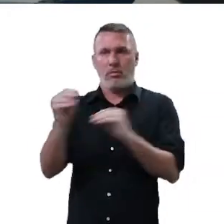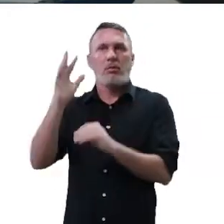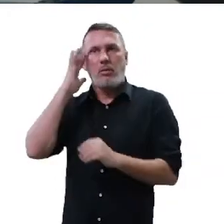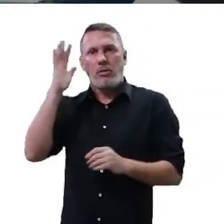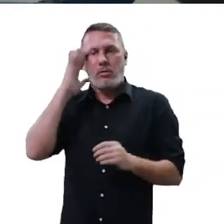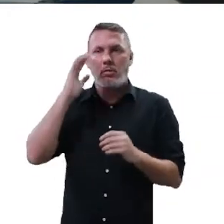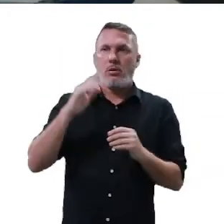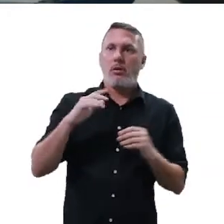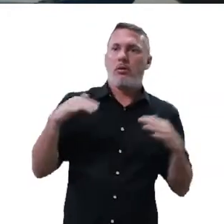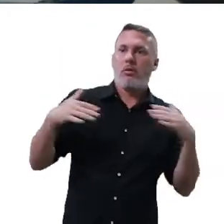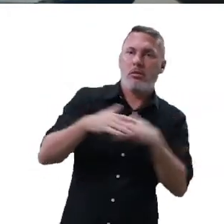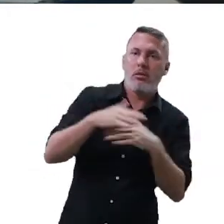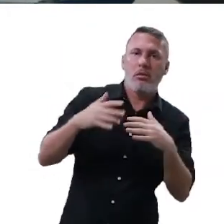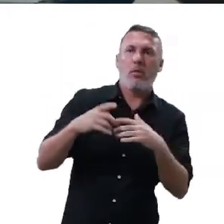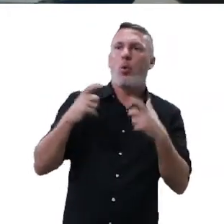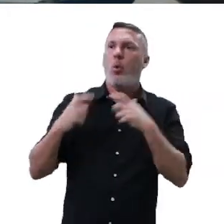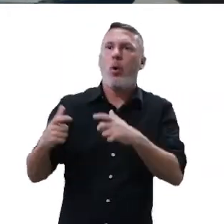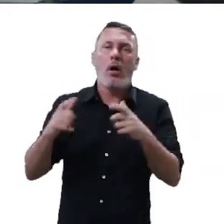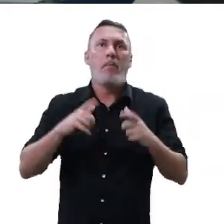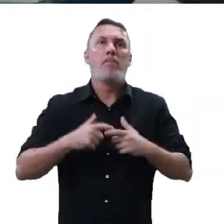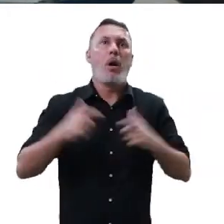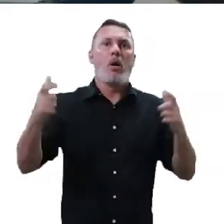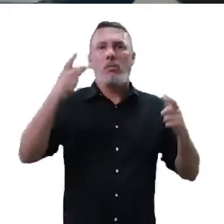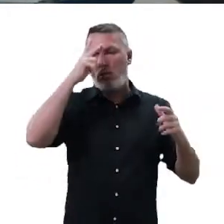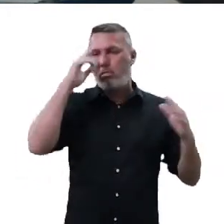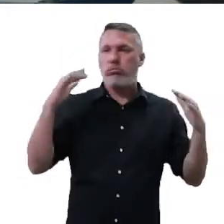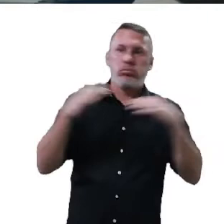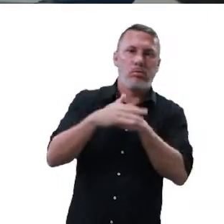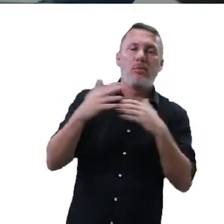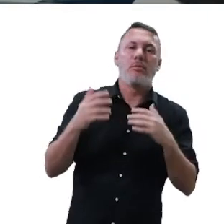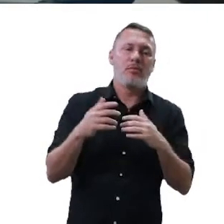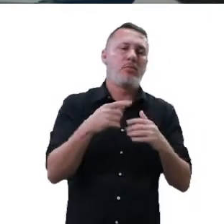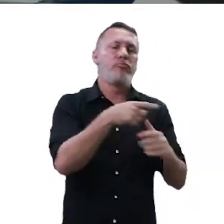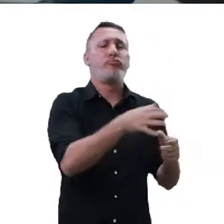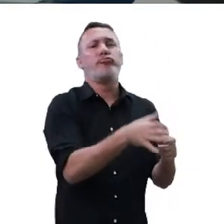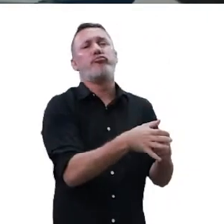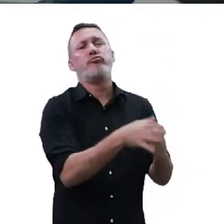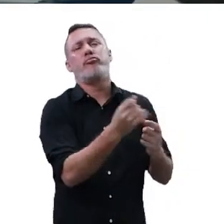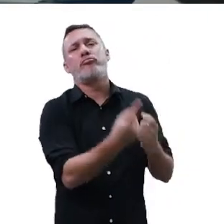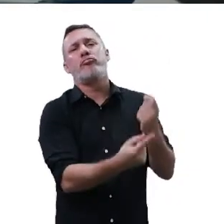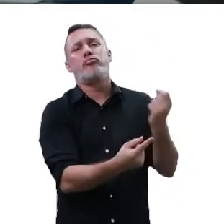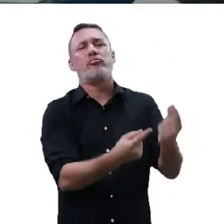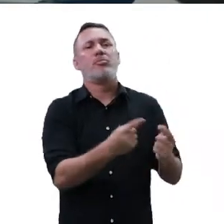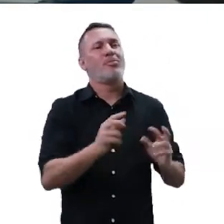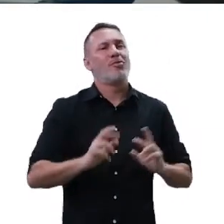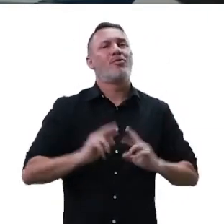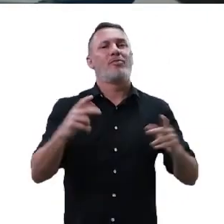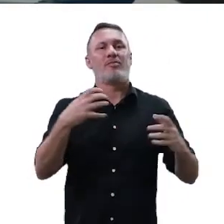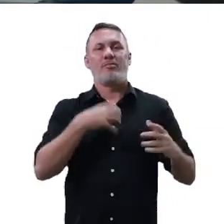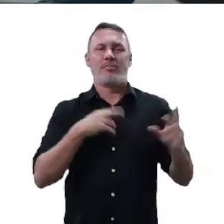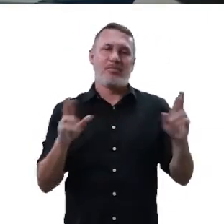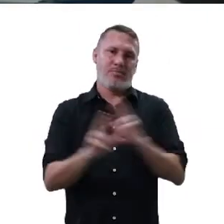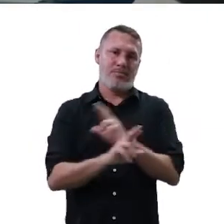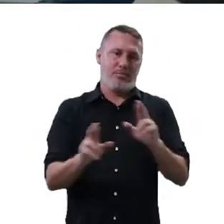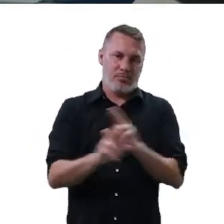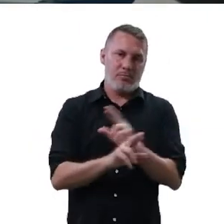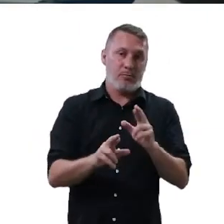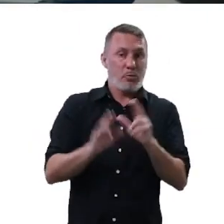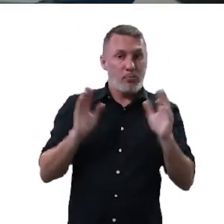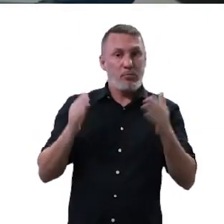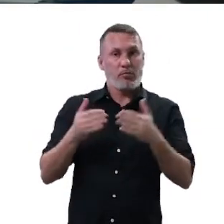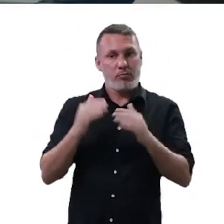está todo mundo convivendo e partilhando dos mesmos ambientes. Então, digamos que a filosofia, tal como nós conhecemos